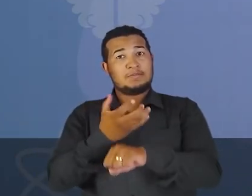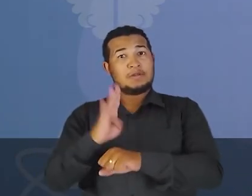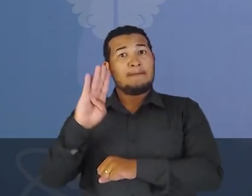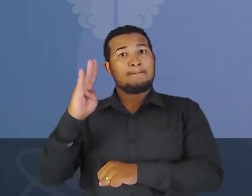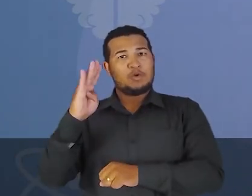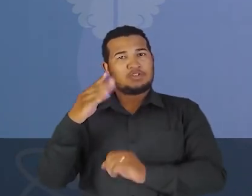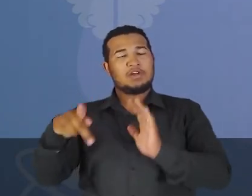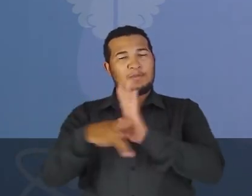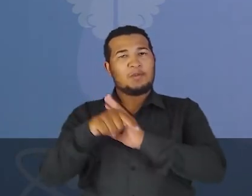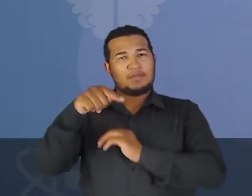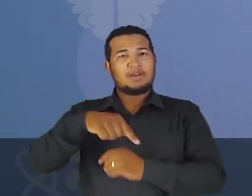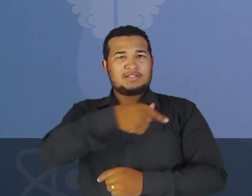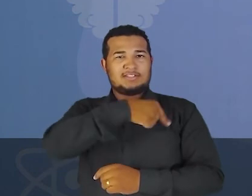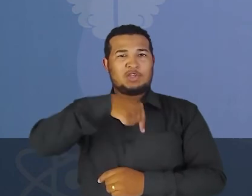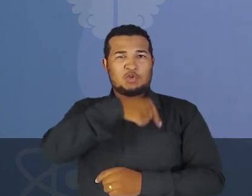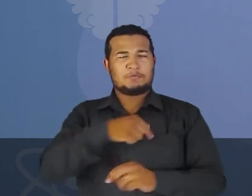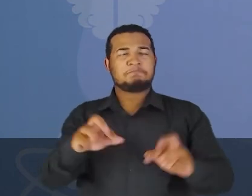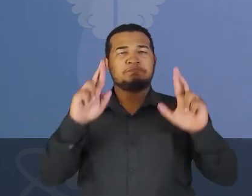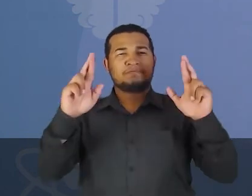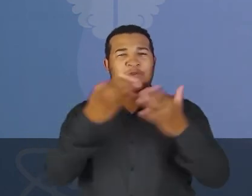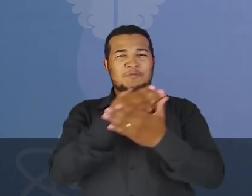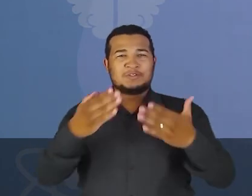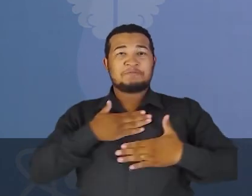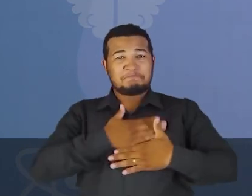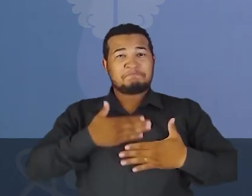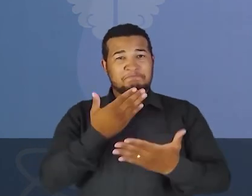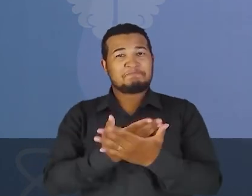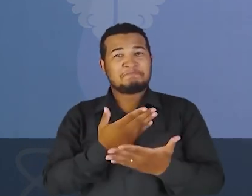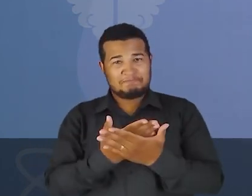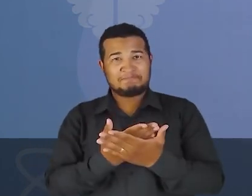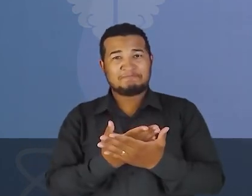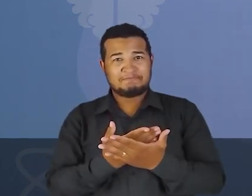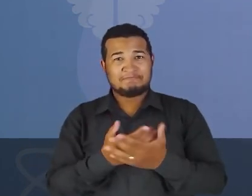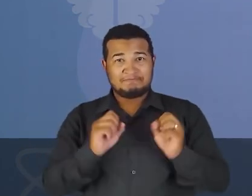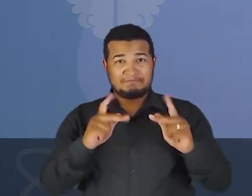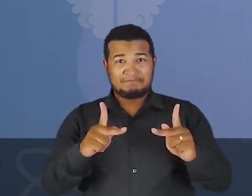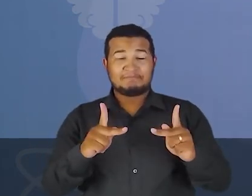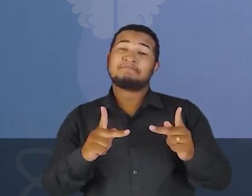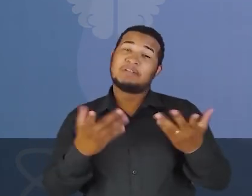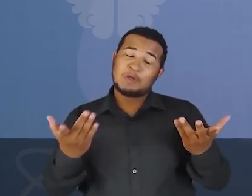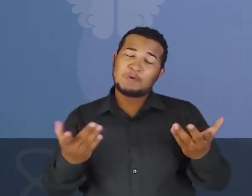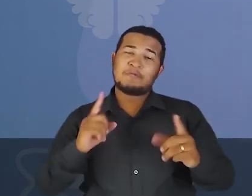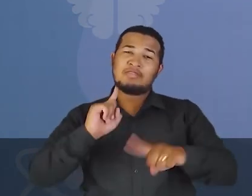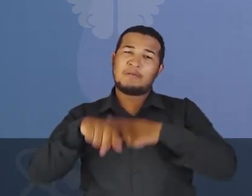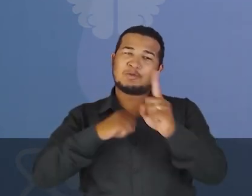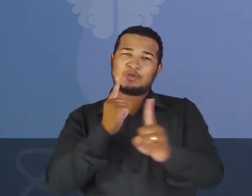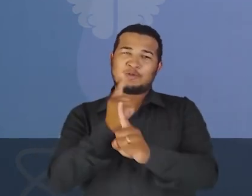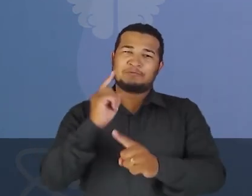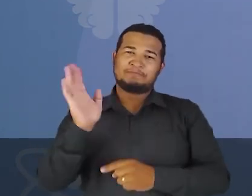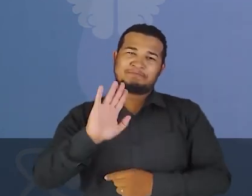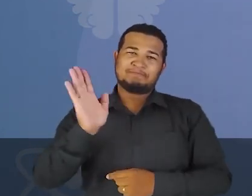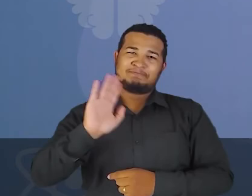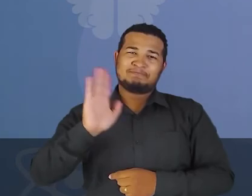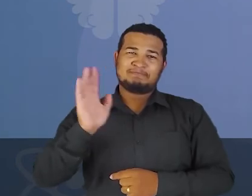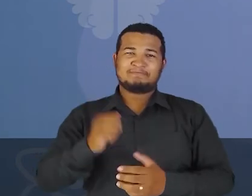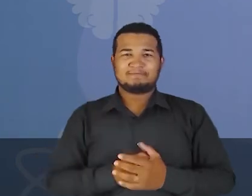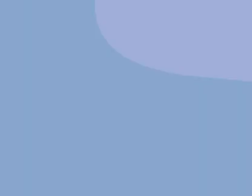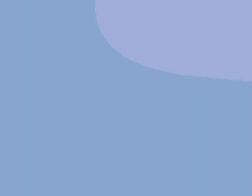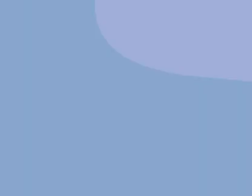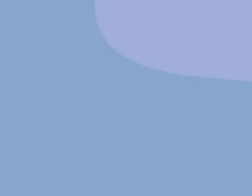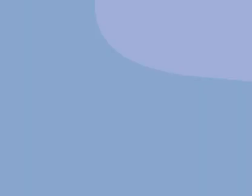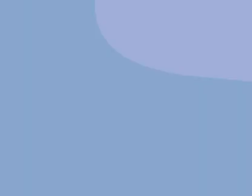do Espírito Santo e eu espero que você tenha gostado sobre essa aula de anexos embrionários, ok? Então a gente se encontra na próxima aula. Tchau!